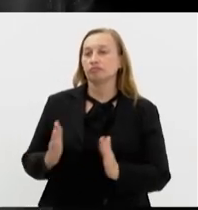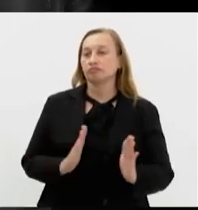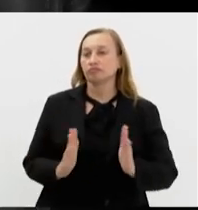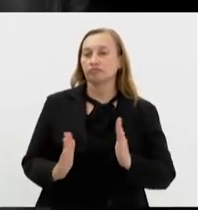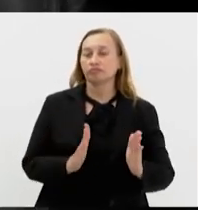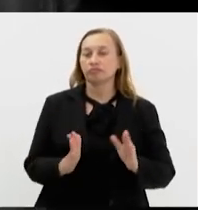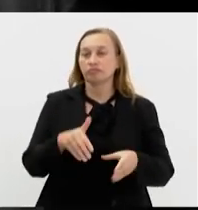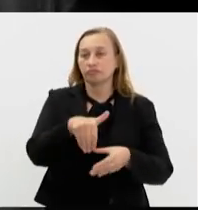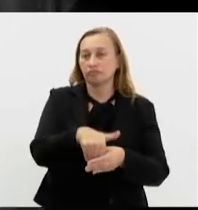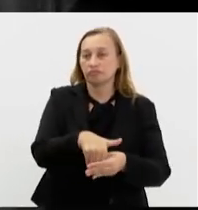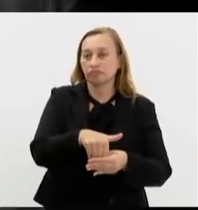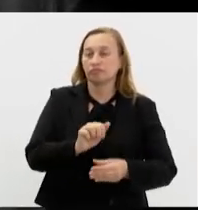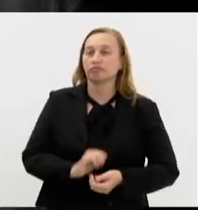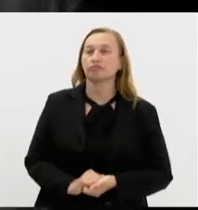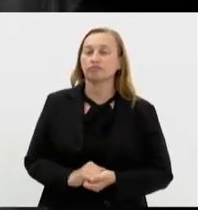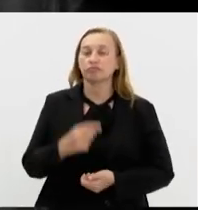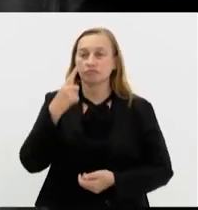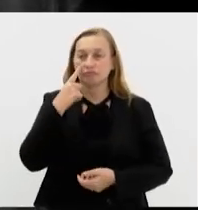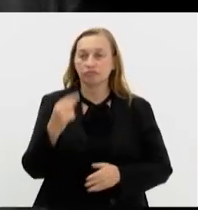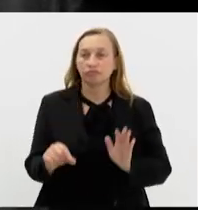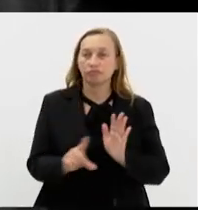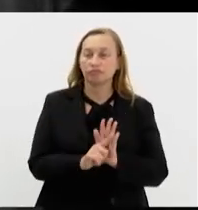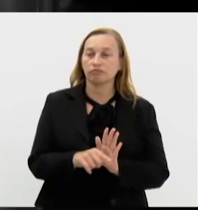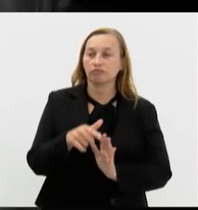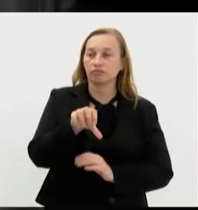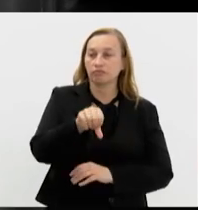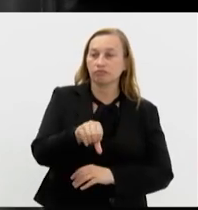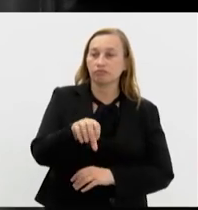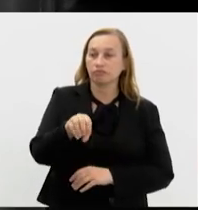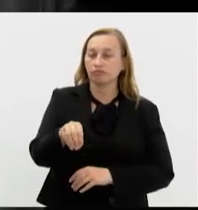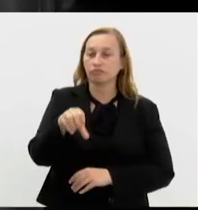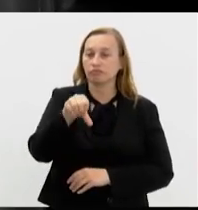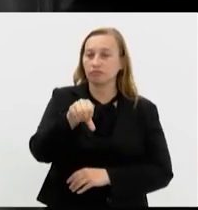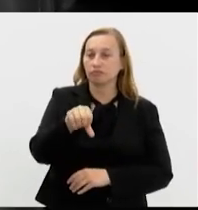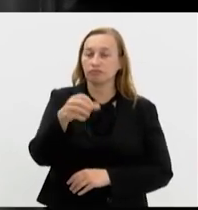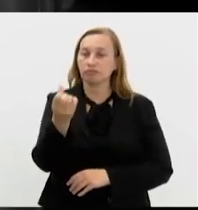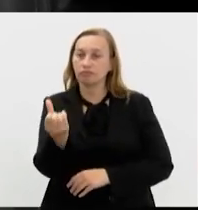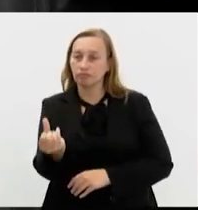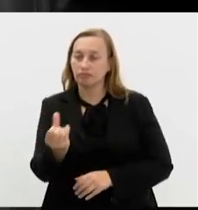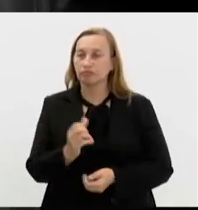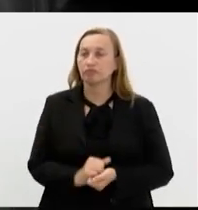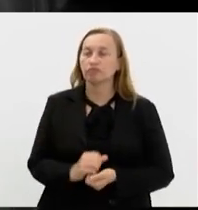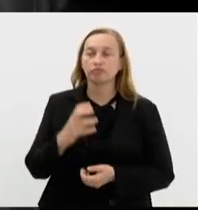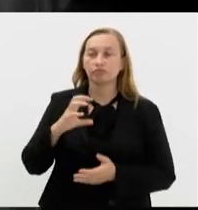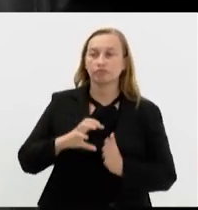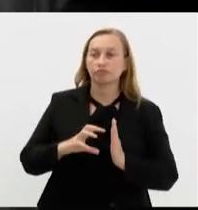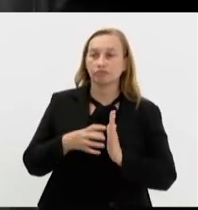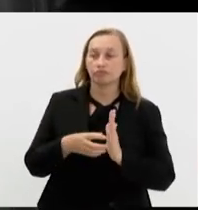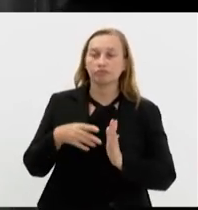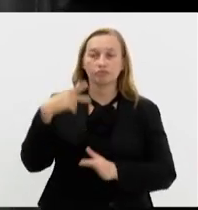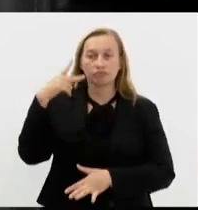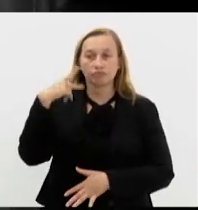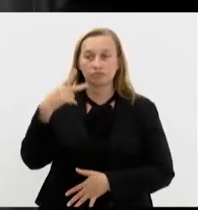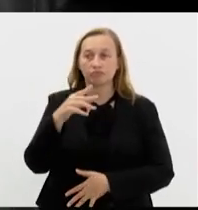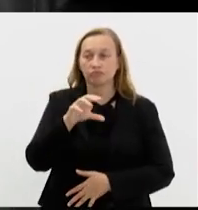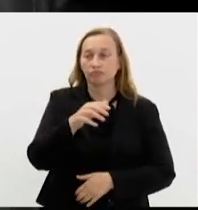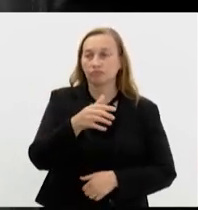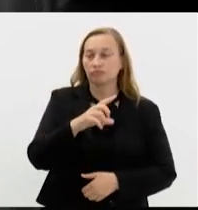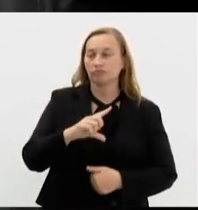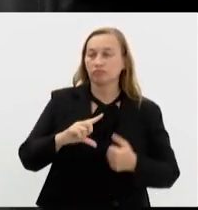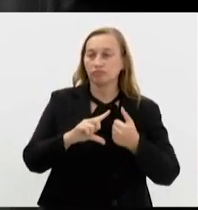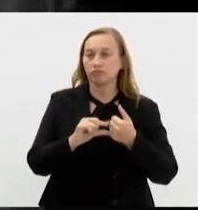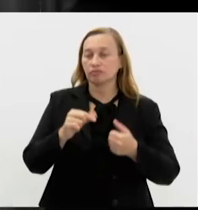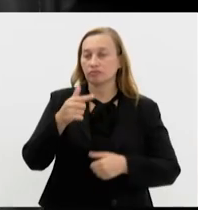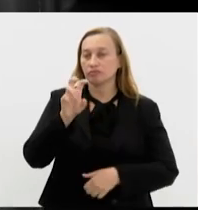nós vamos ver na lei 9096 a lei orgânica dos partidos políticos no artigo 51